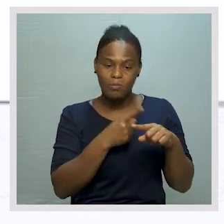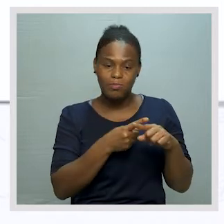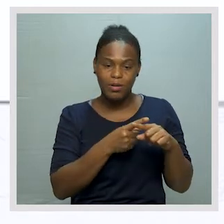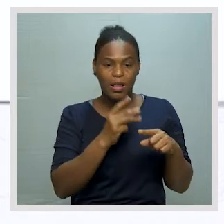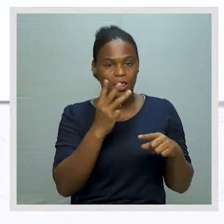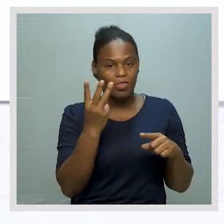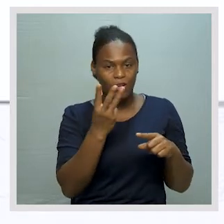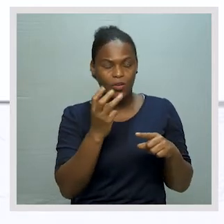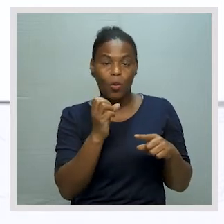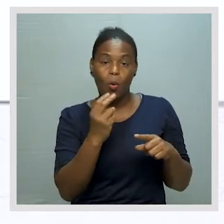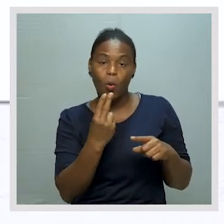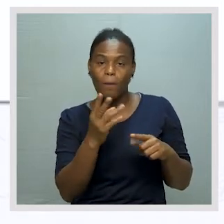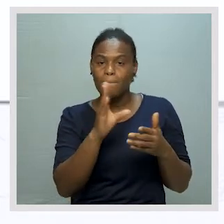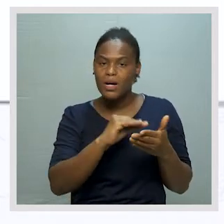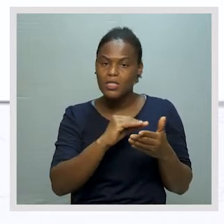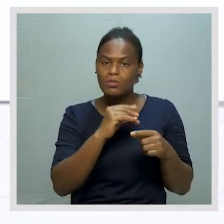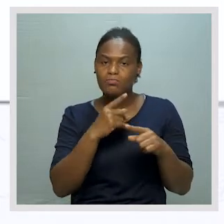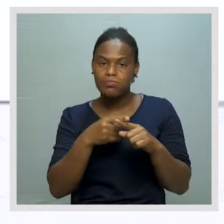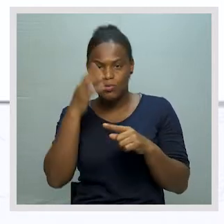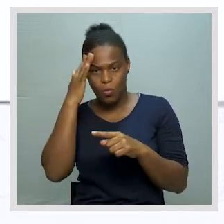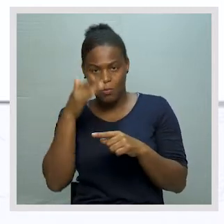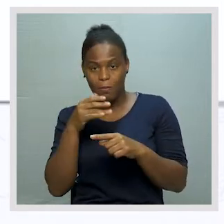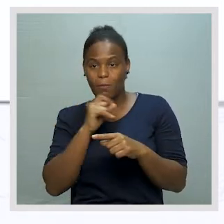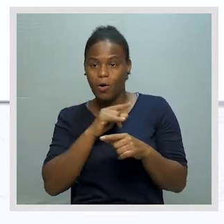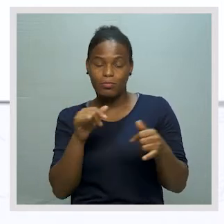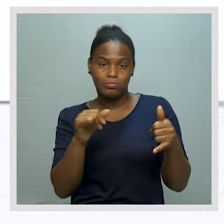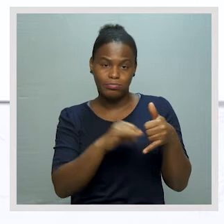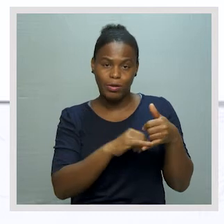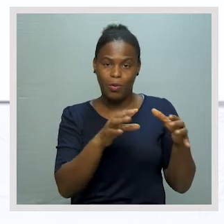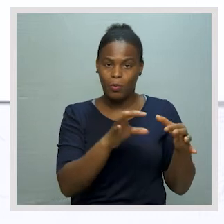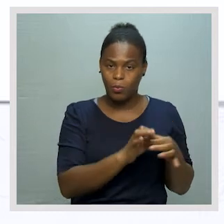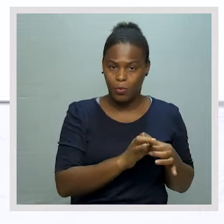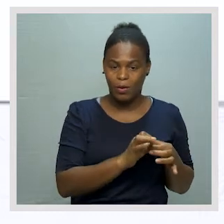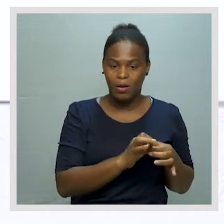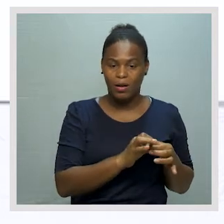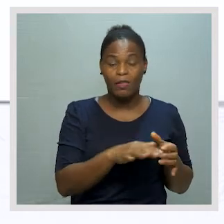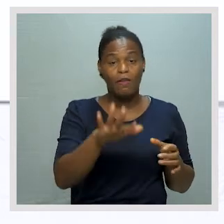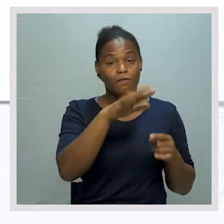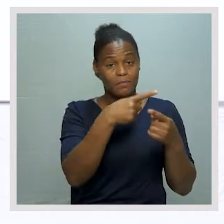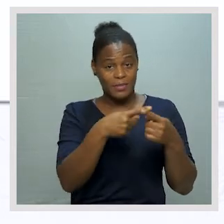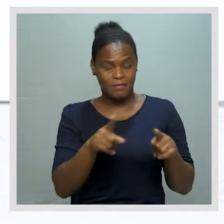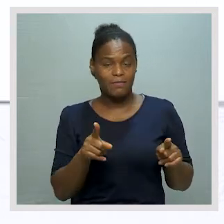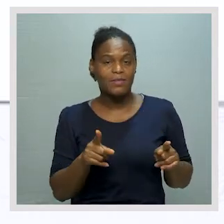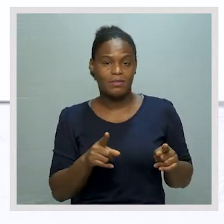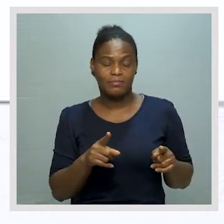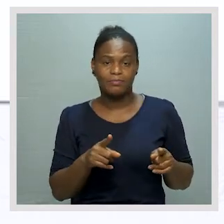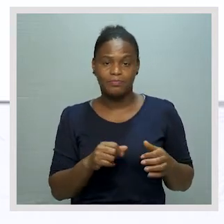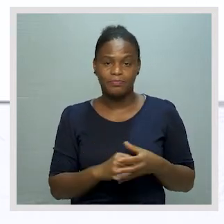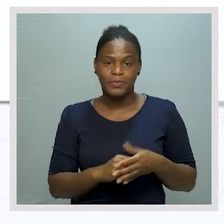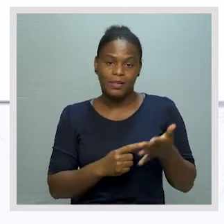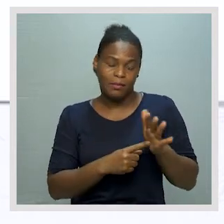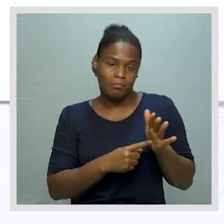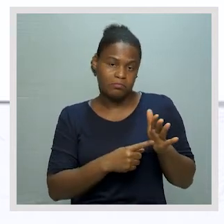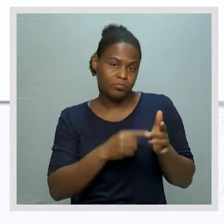ou mais fatores, podemos associar de formas diferentes